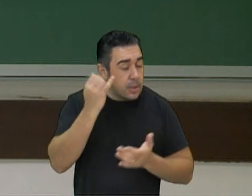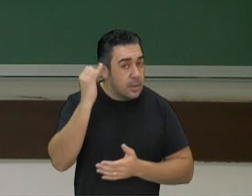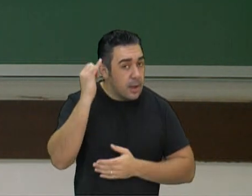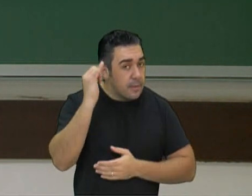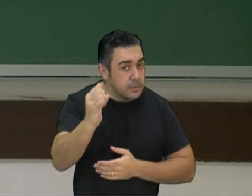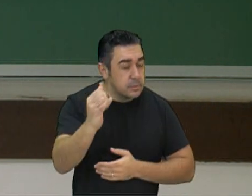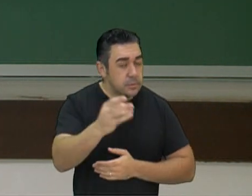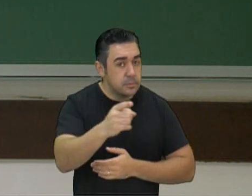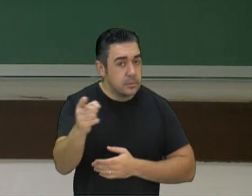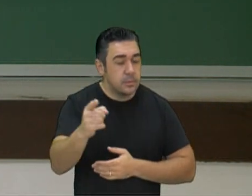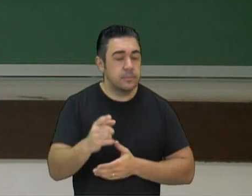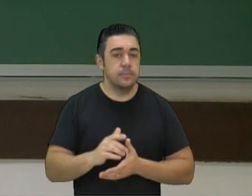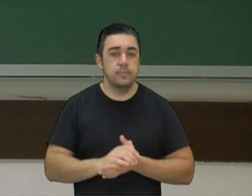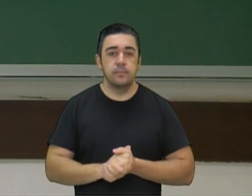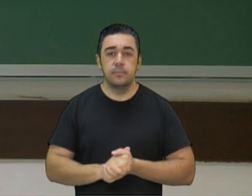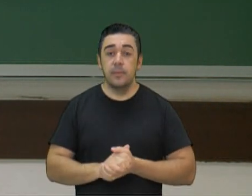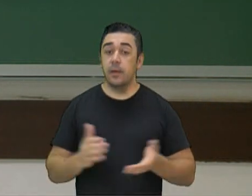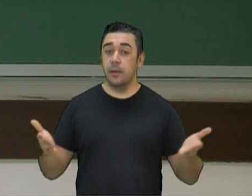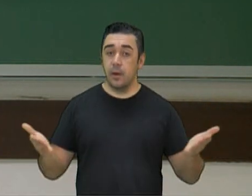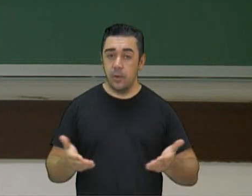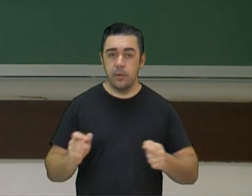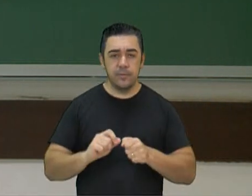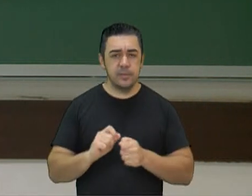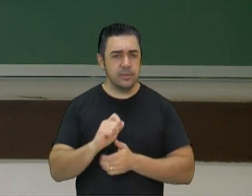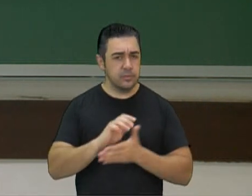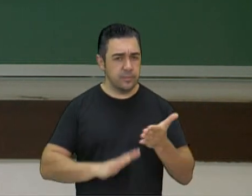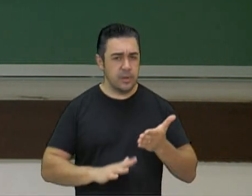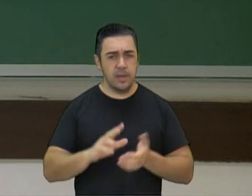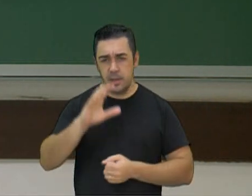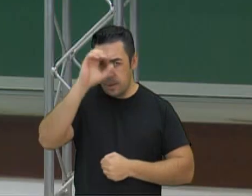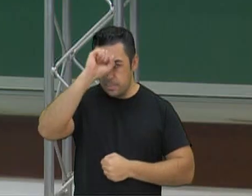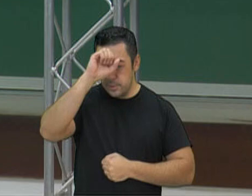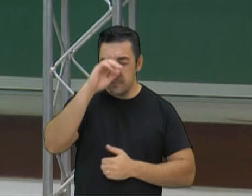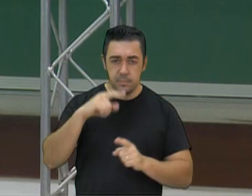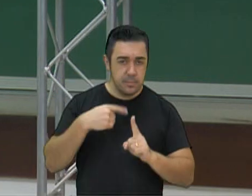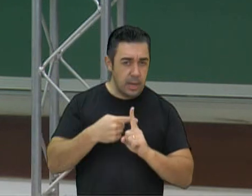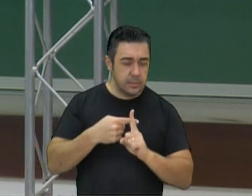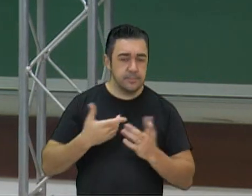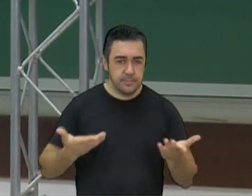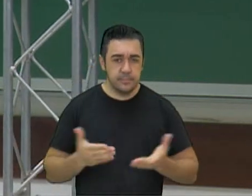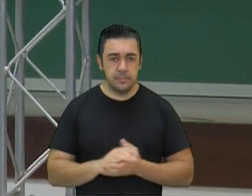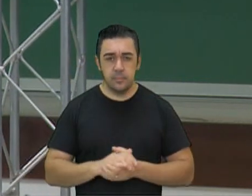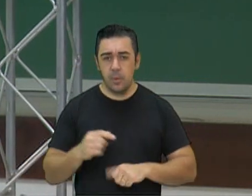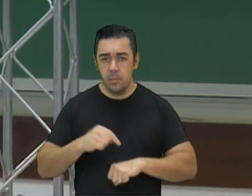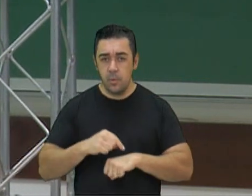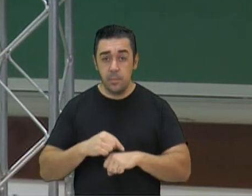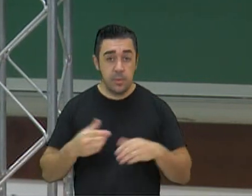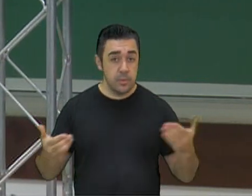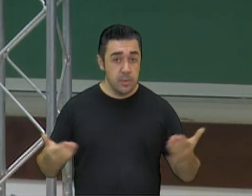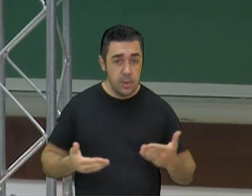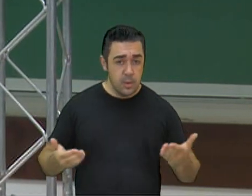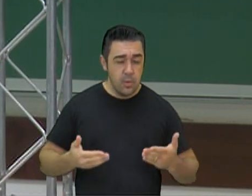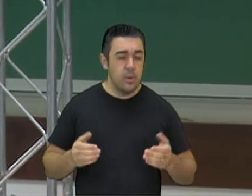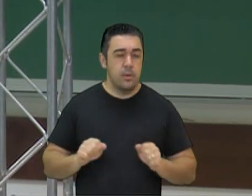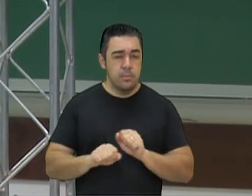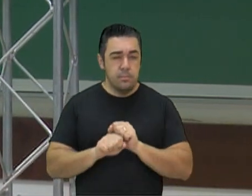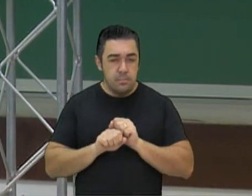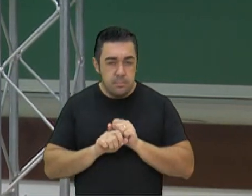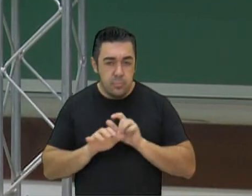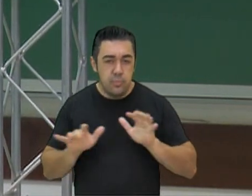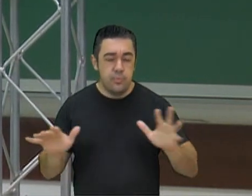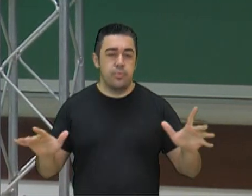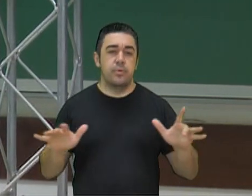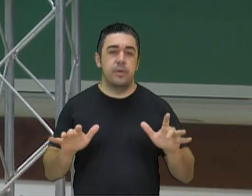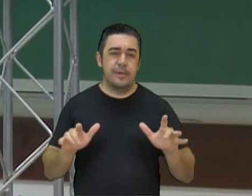aí, né? Então, vamos agora fazer mais exercícios, aprender um pouco mais, né? Nesse momento de pandemia, estamos todos aí